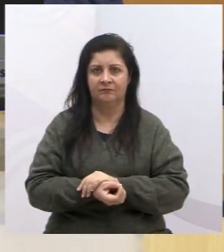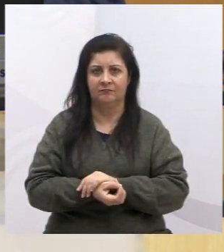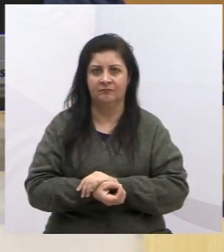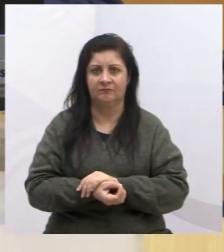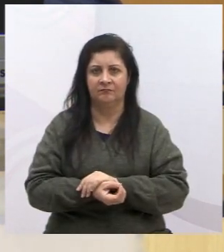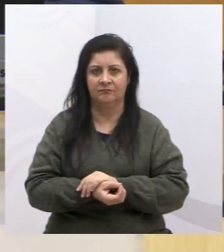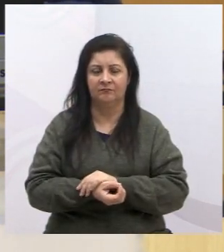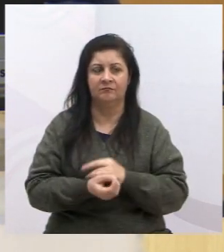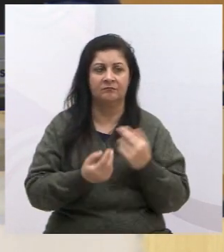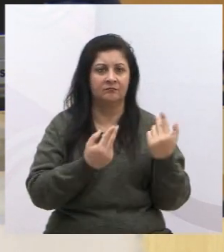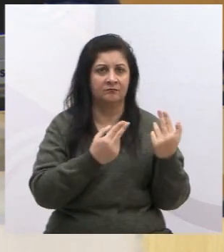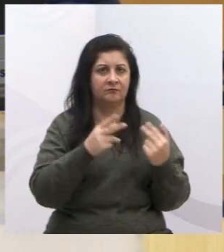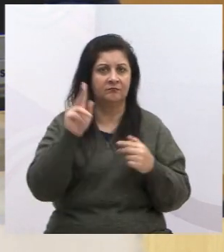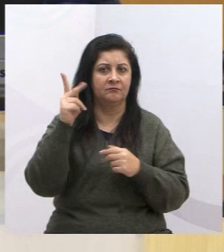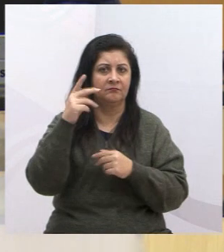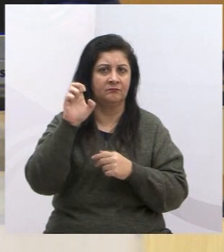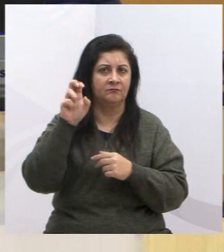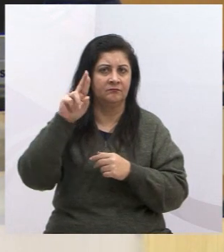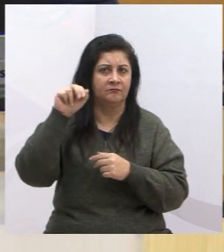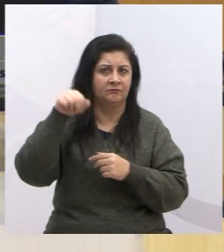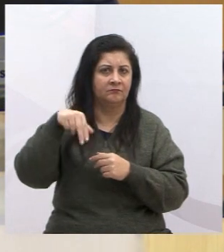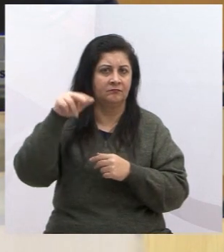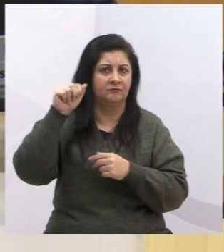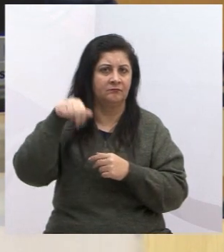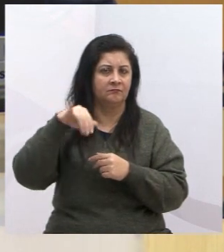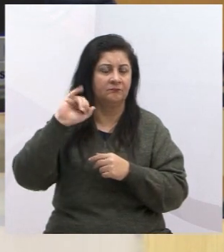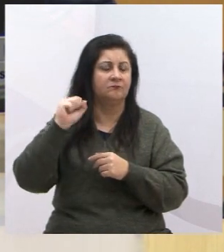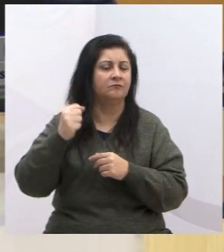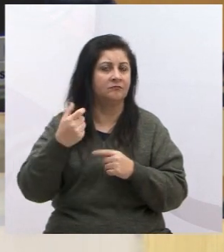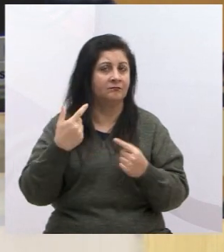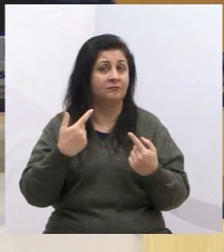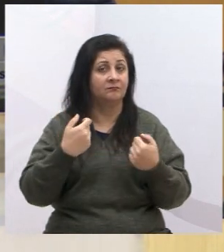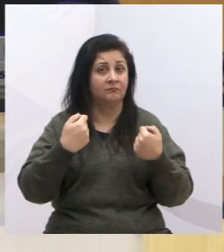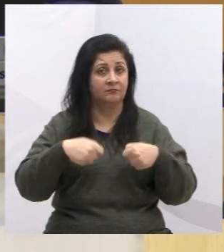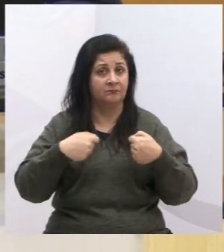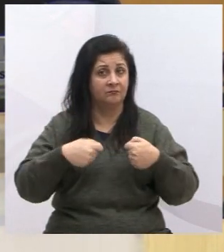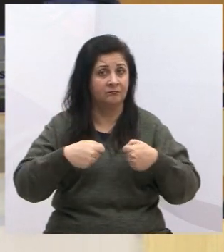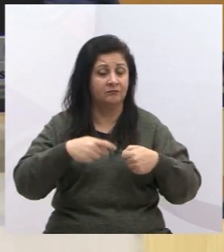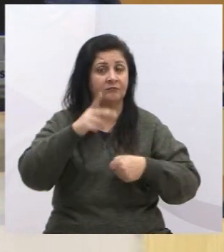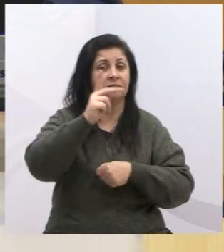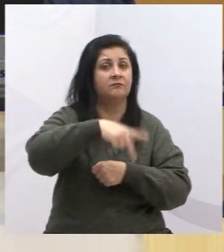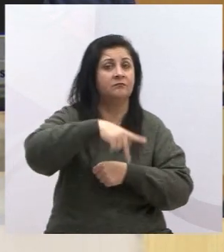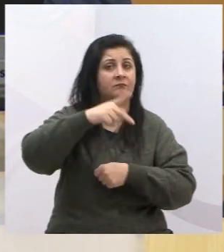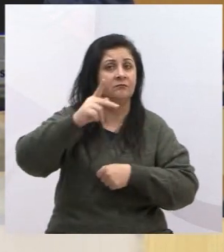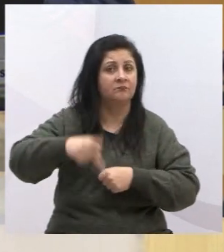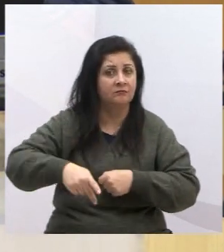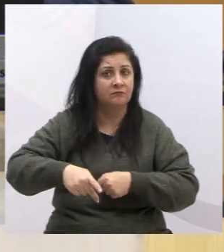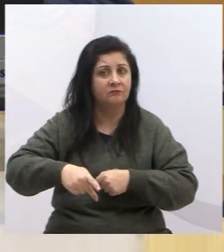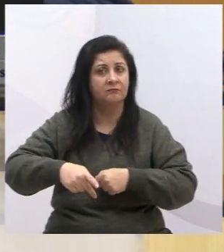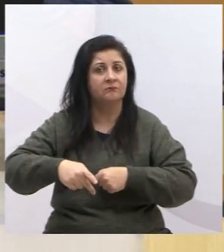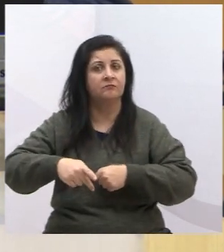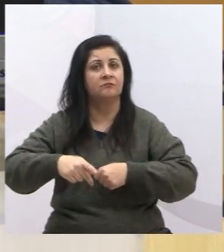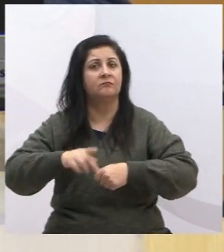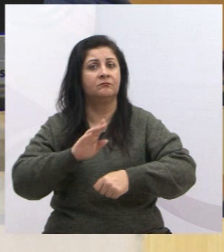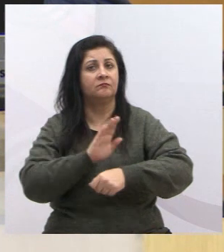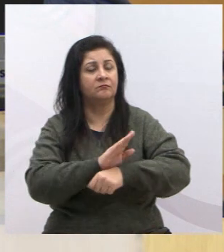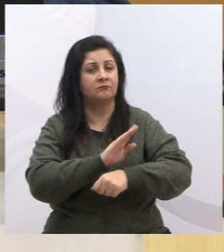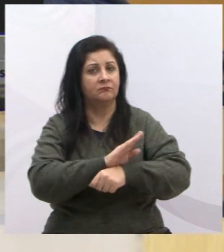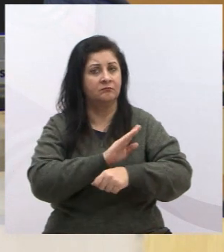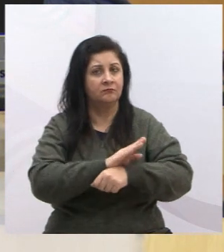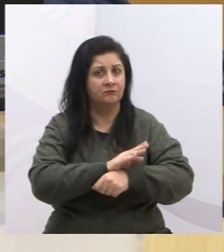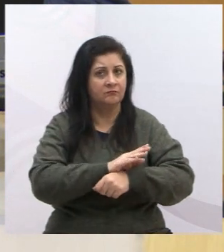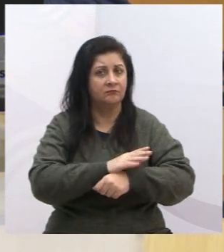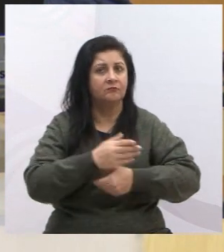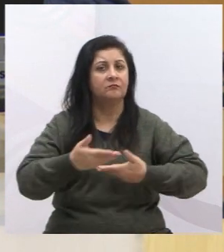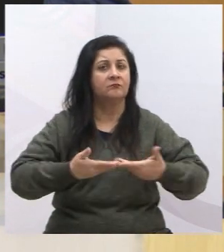vereador Hernani, ter também ali mão de obra, porque não adianta colocar uma creche imensa e não ter pessoas para